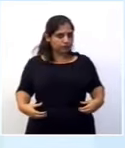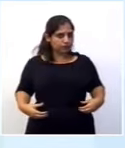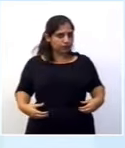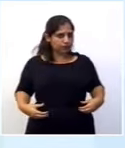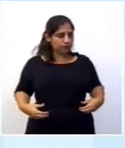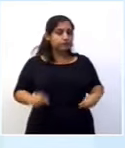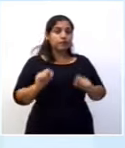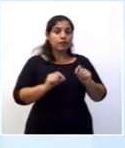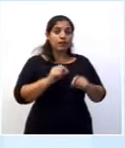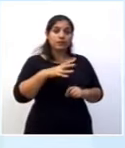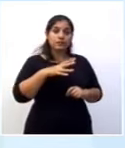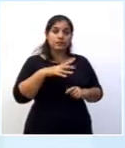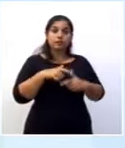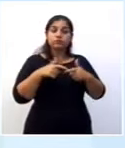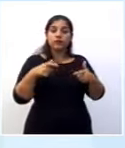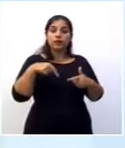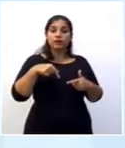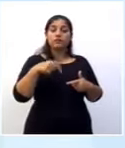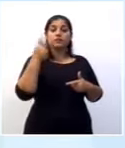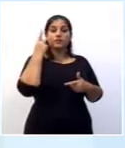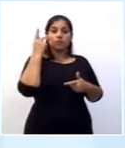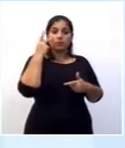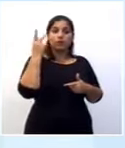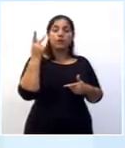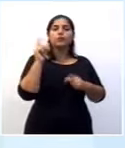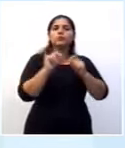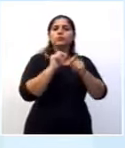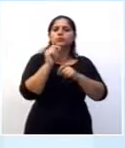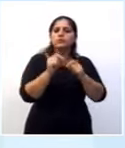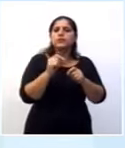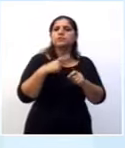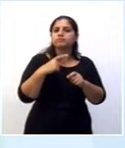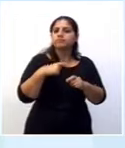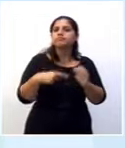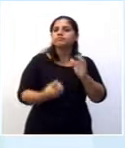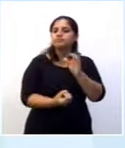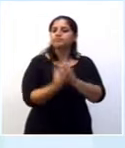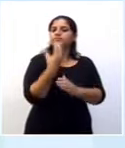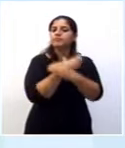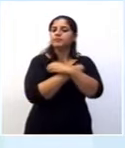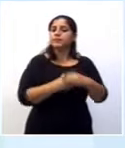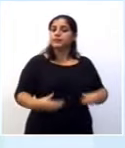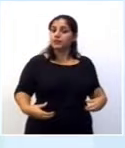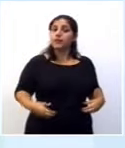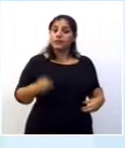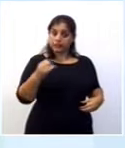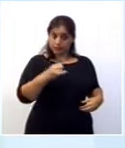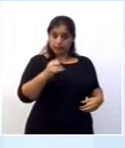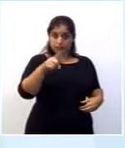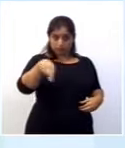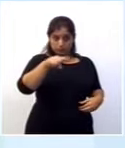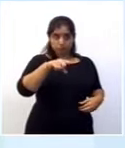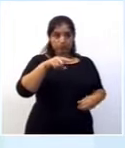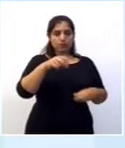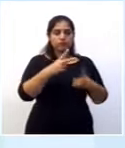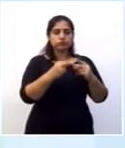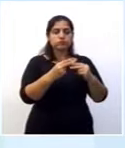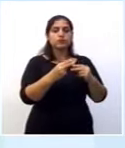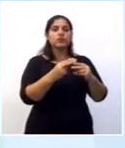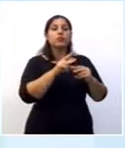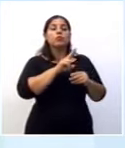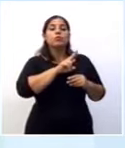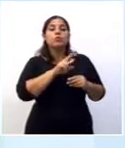nossas cidades, principalmente aqui no estado de São Paulo, são fundadas por bandeirantes. Então, no caso afirmativo, coloque no chat o nome